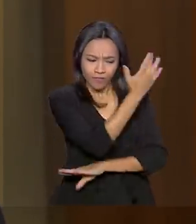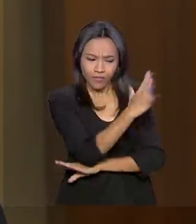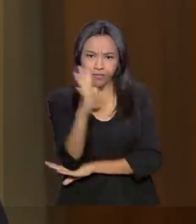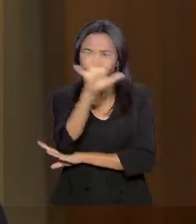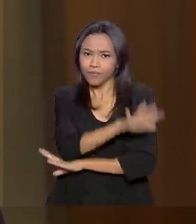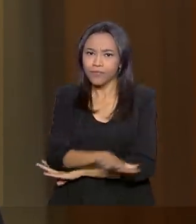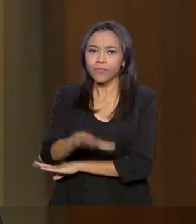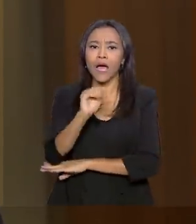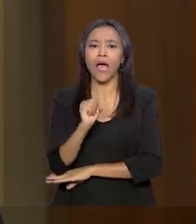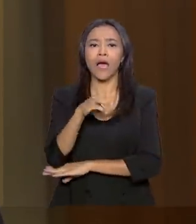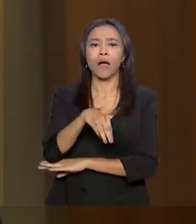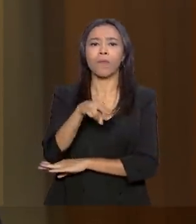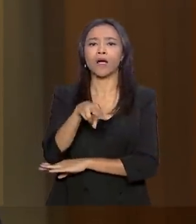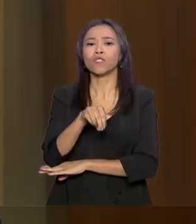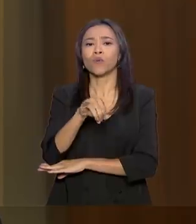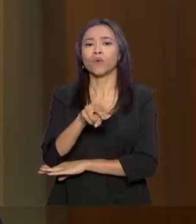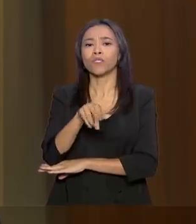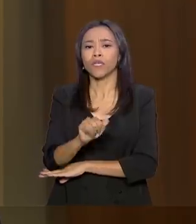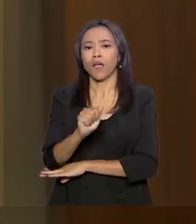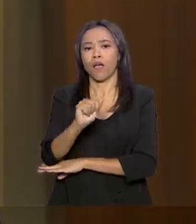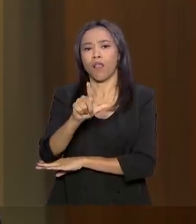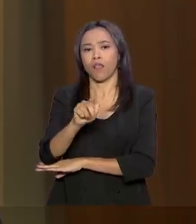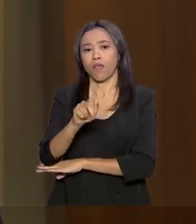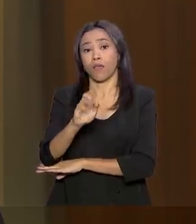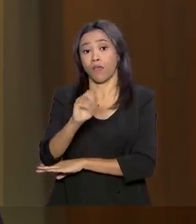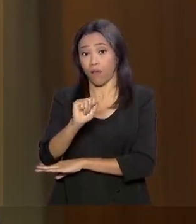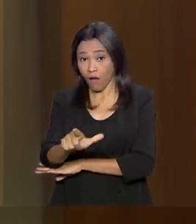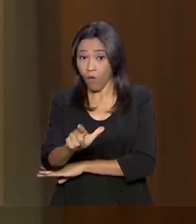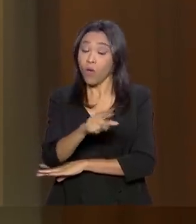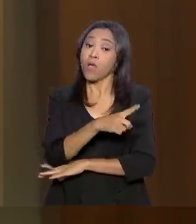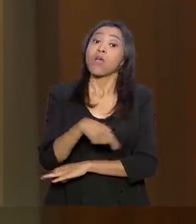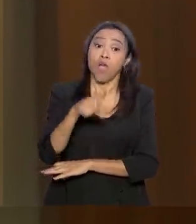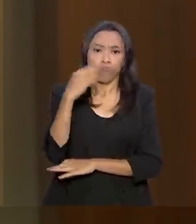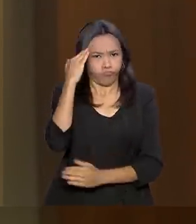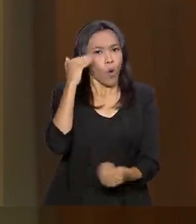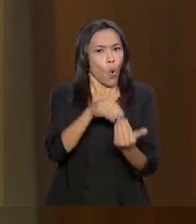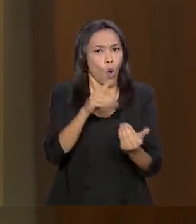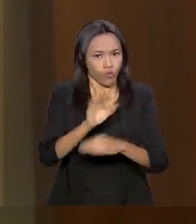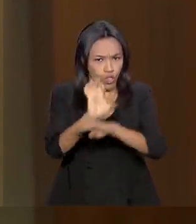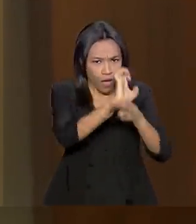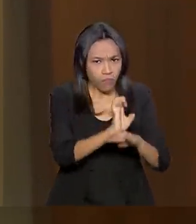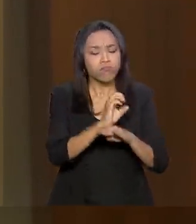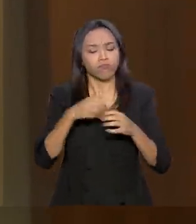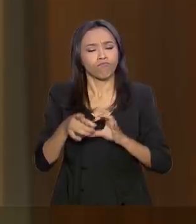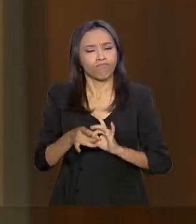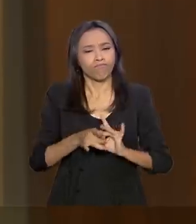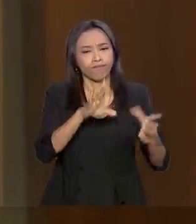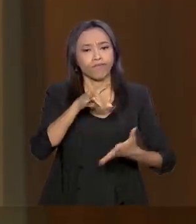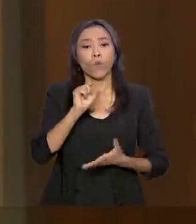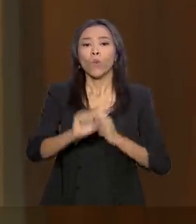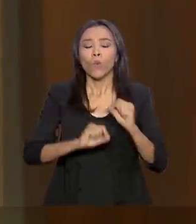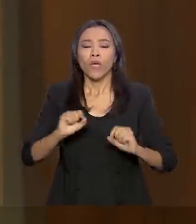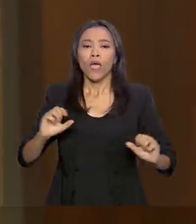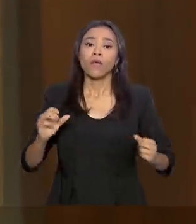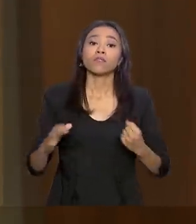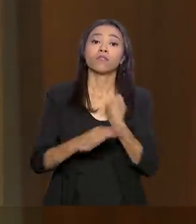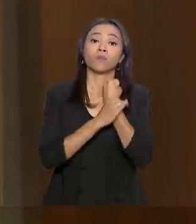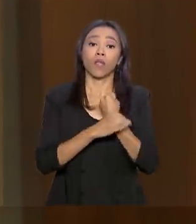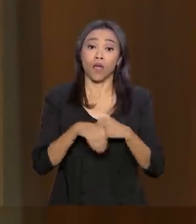com relação àqueles que aceitarem autorizar e operação de garantia da lei e da